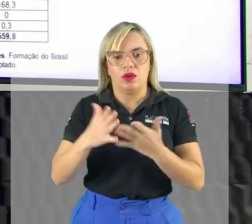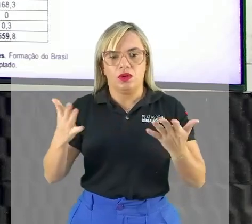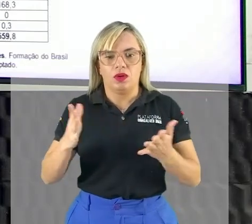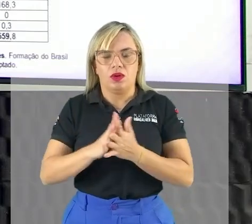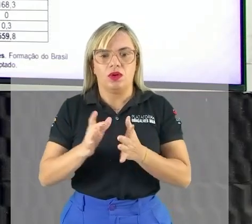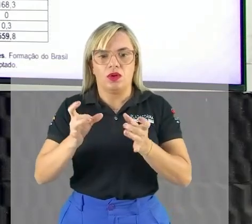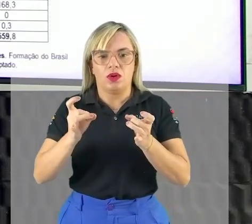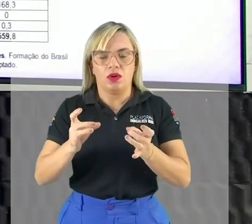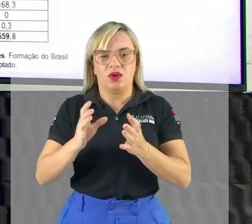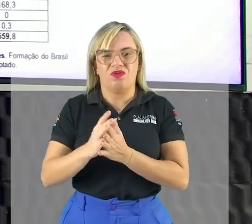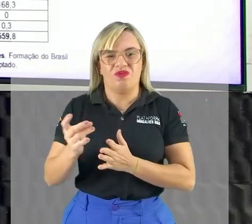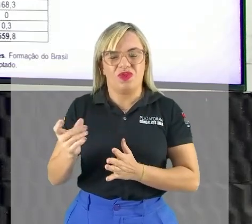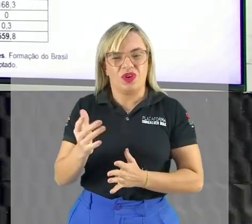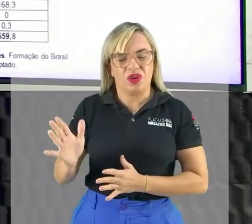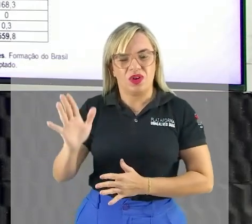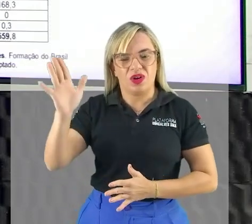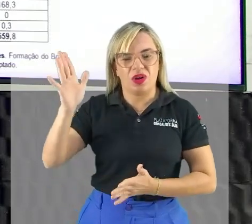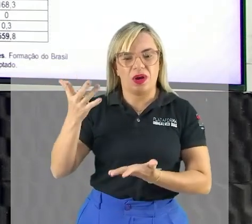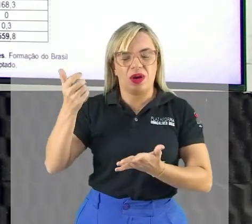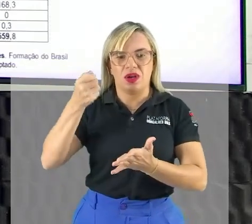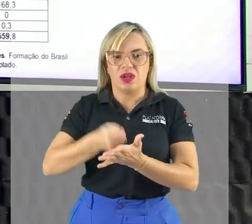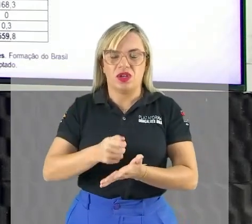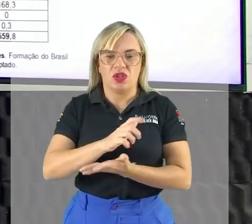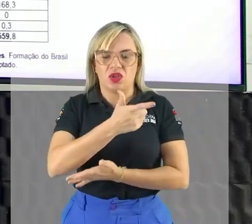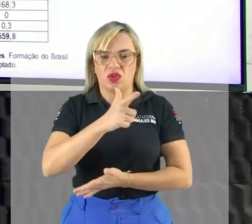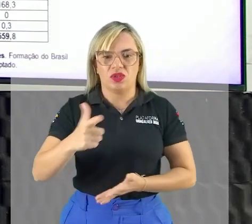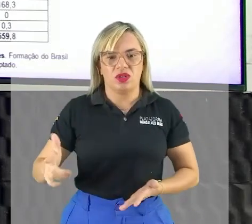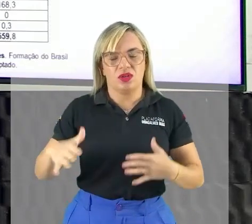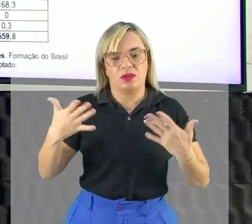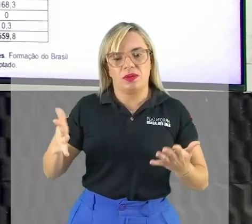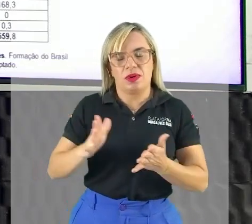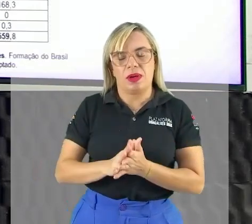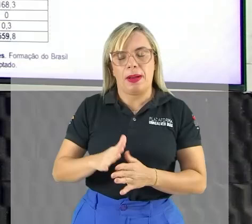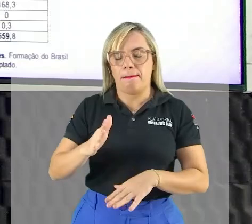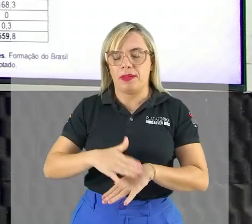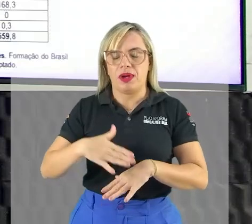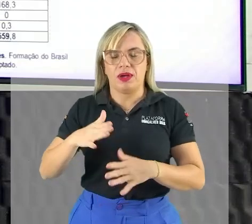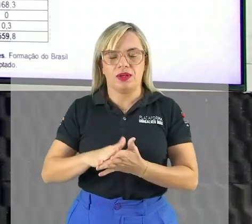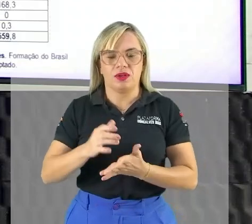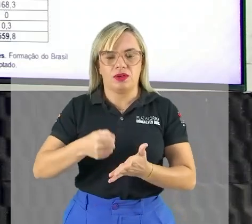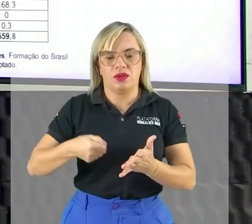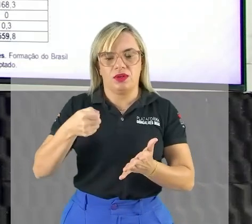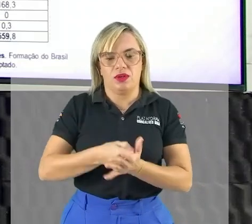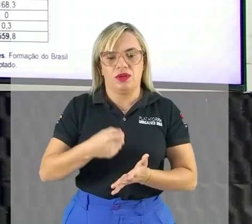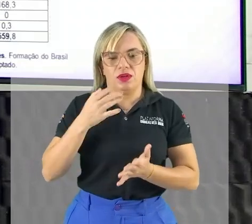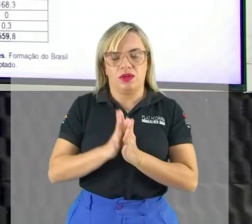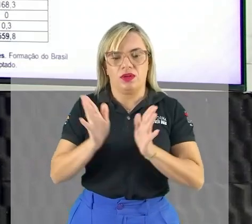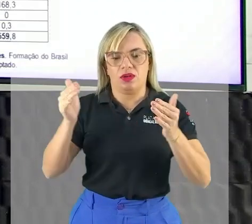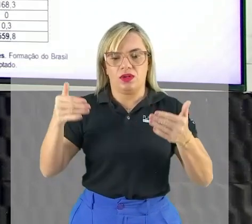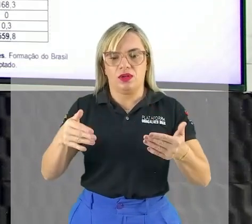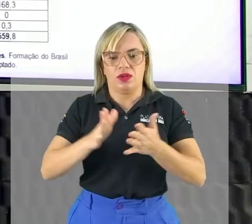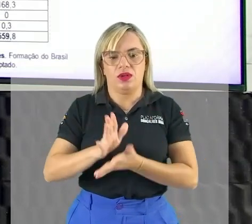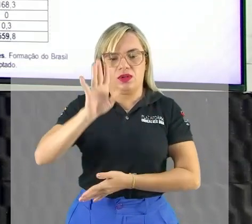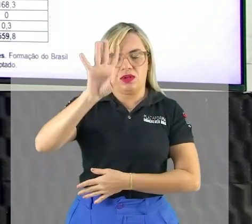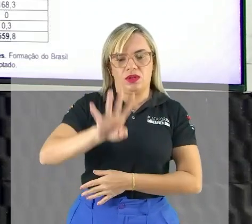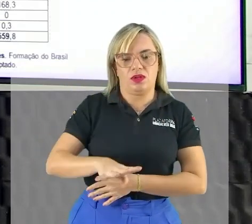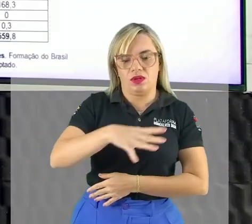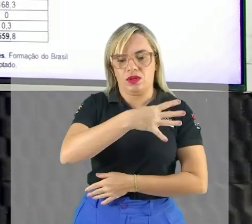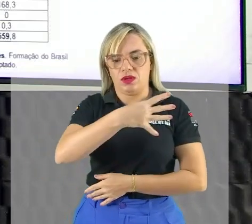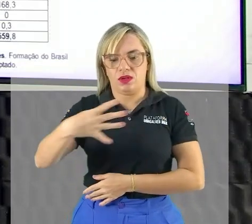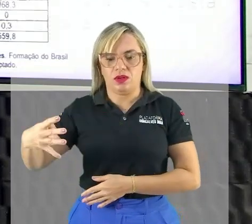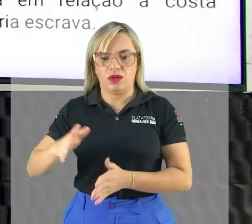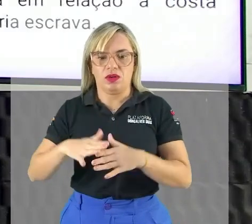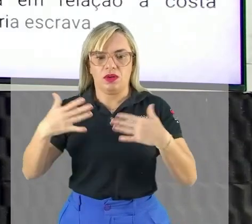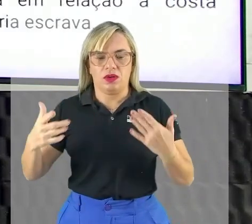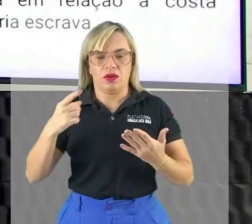preço muito alto e alguns não tem como pagar por esse valor mas observado atentamente para essa essa